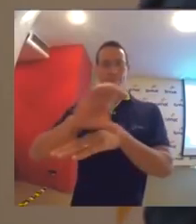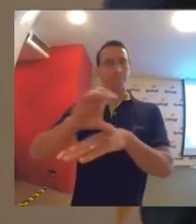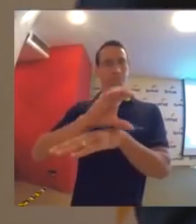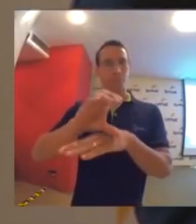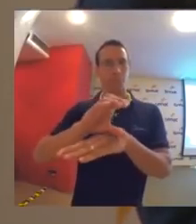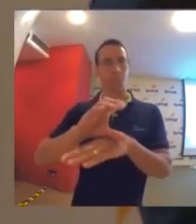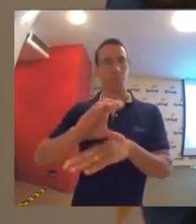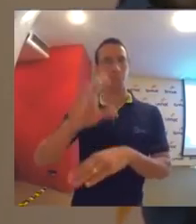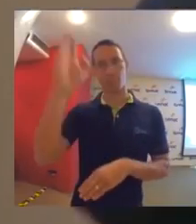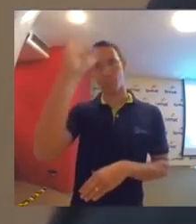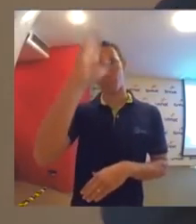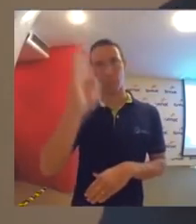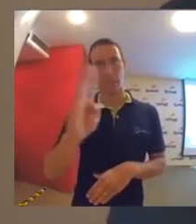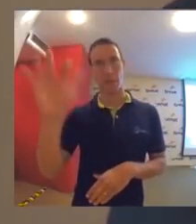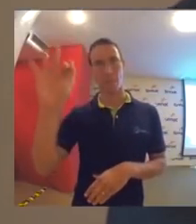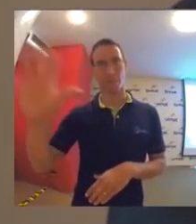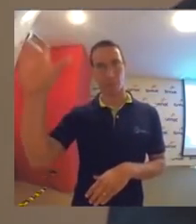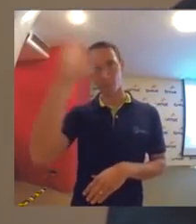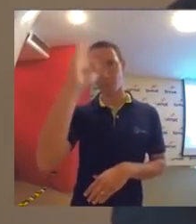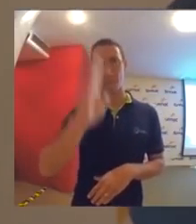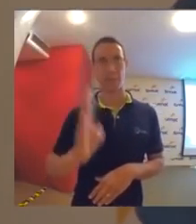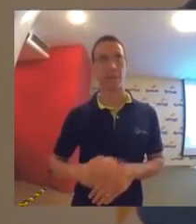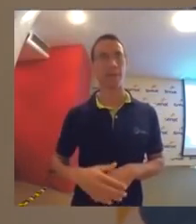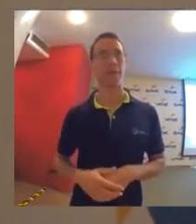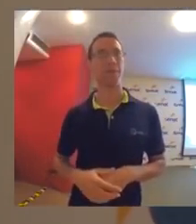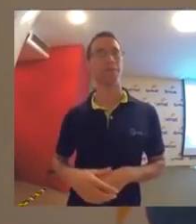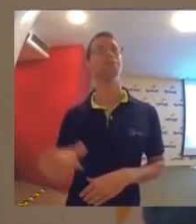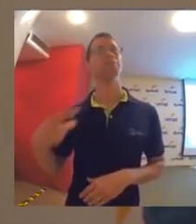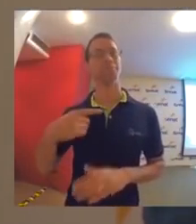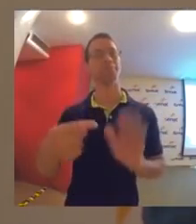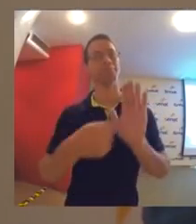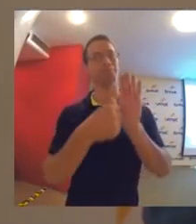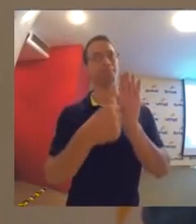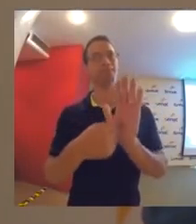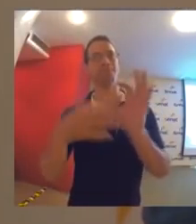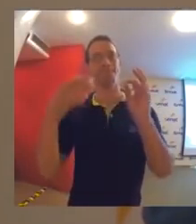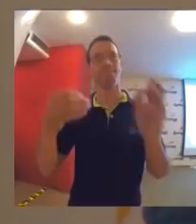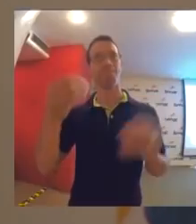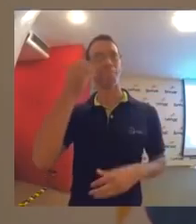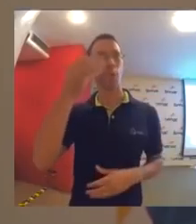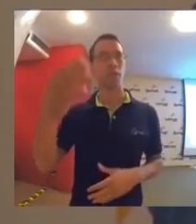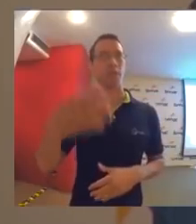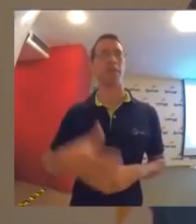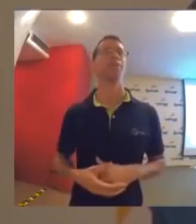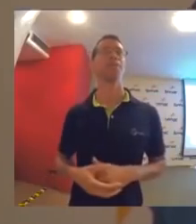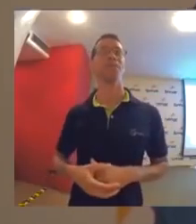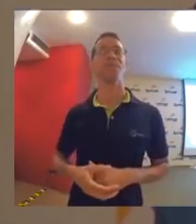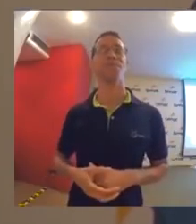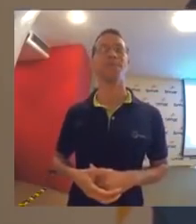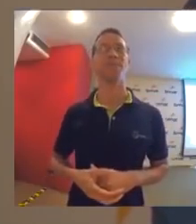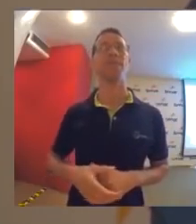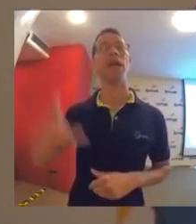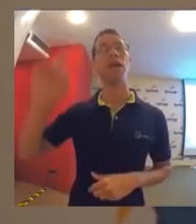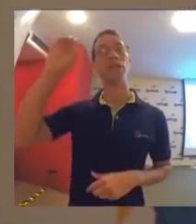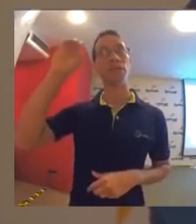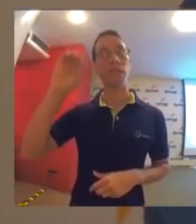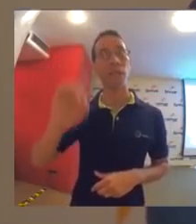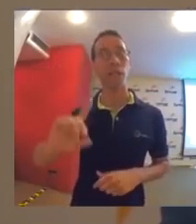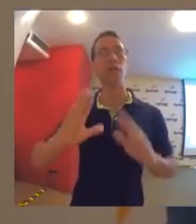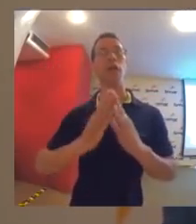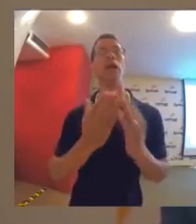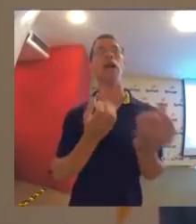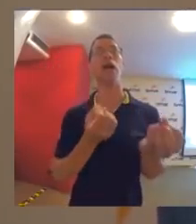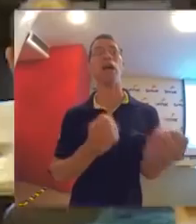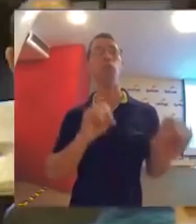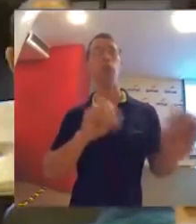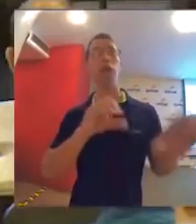da Federação Brasileira é explícita. O direito à educação está nela